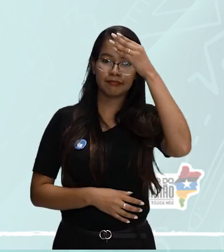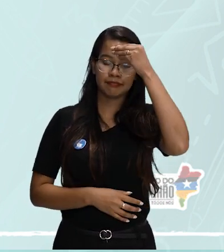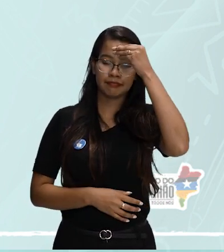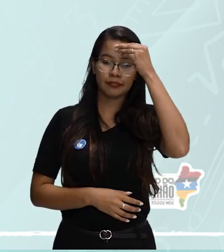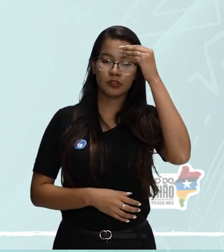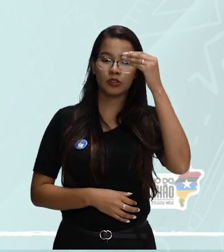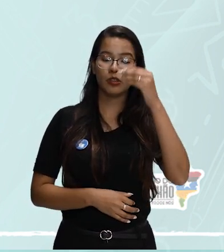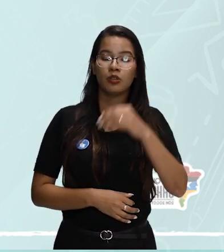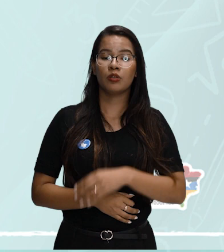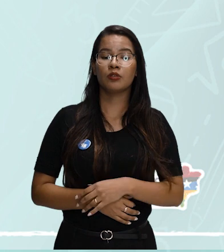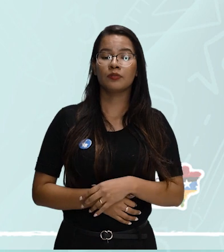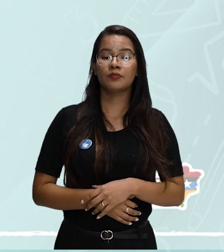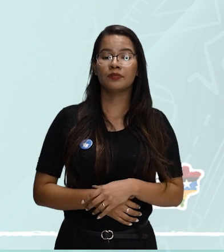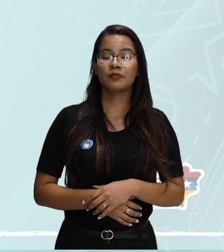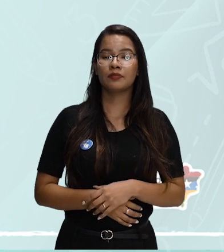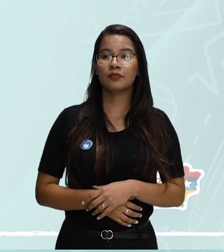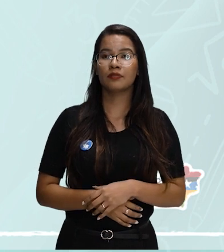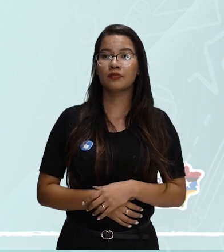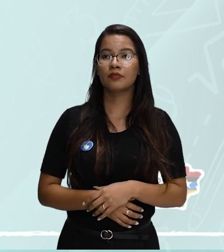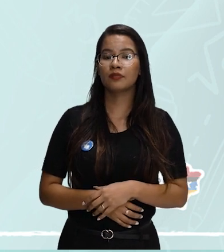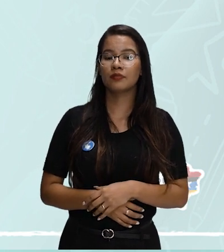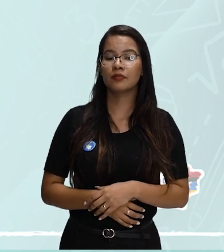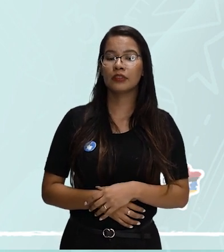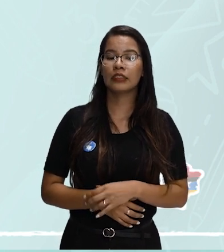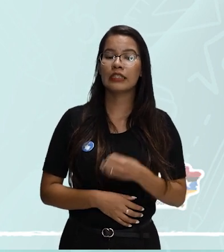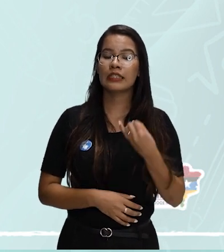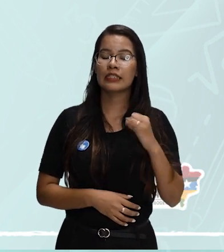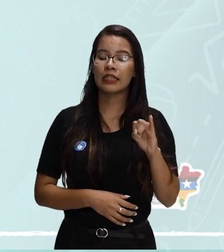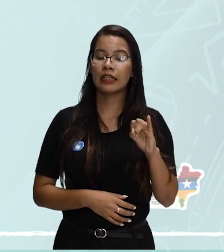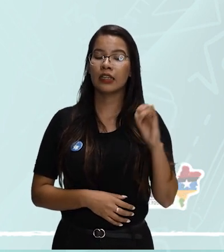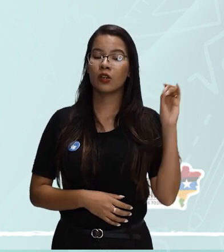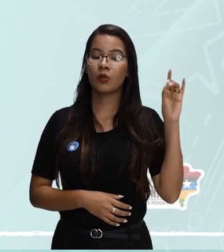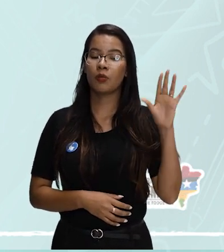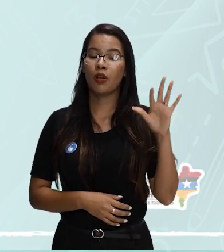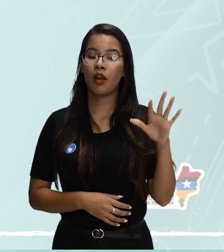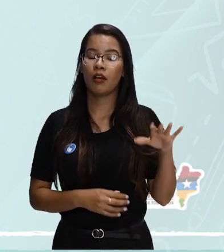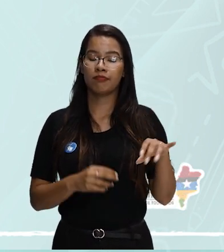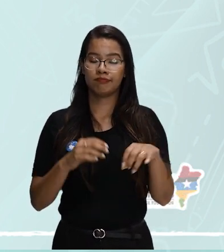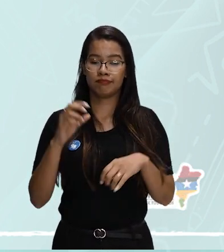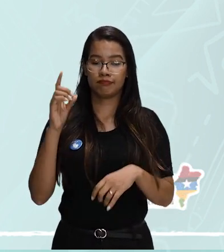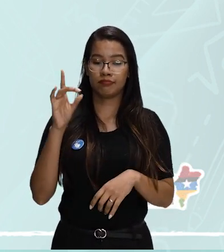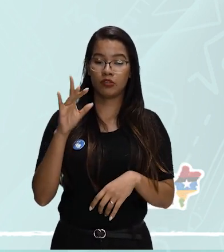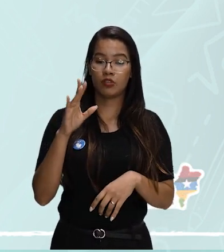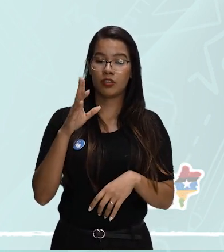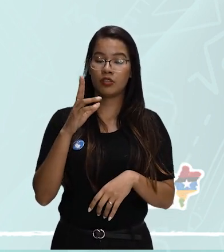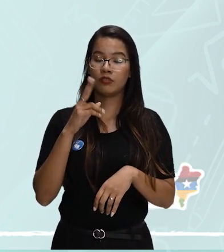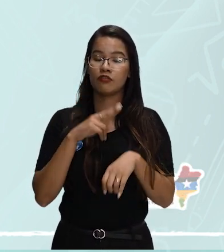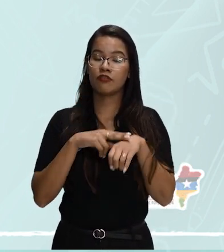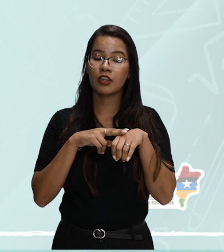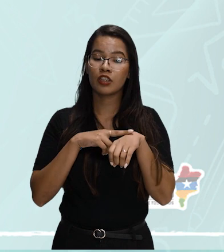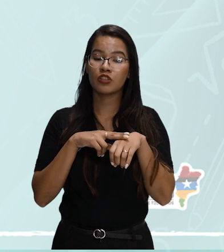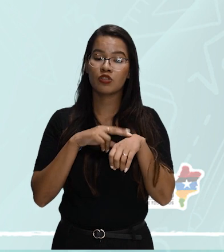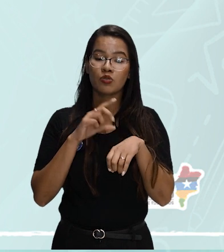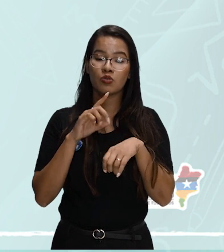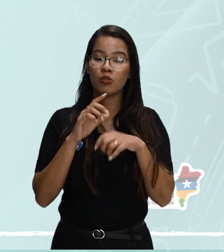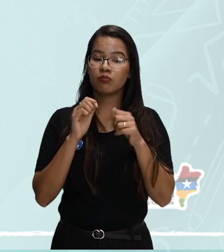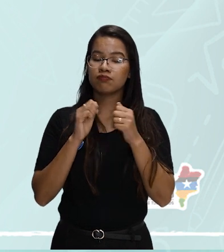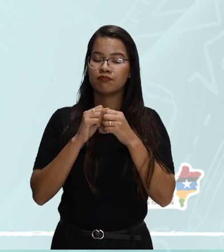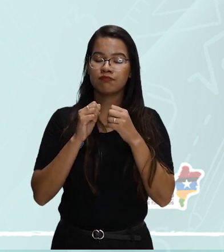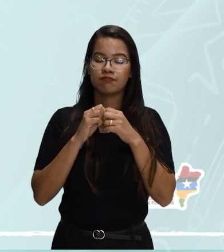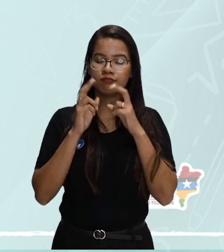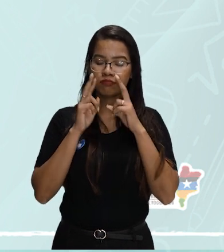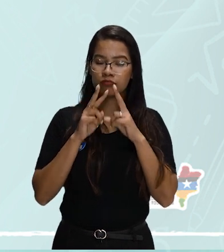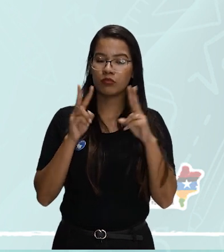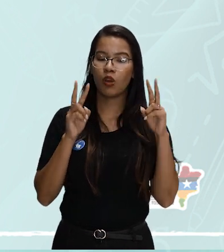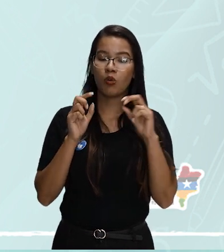esse conjunto de cores. Se nós iluminarmos por luz verde, nós só conseguimos ver o verde. Aquilo